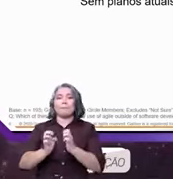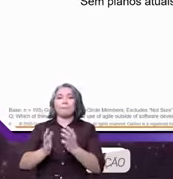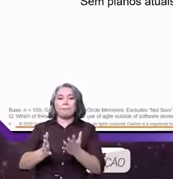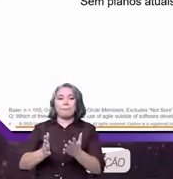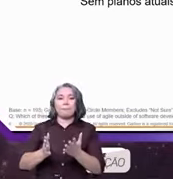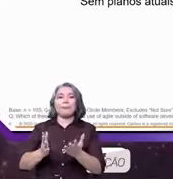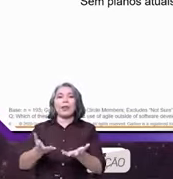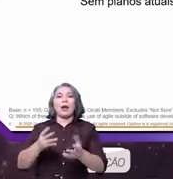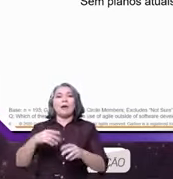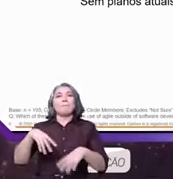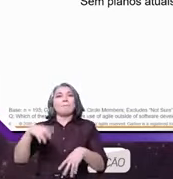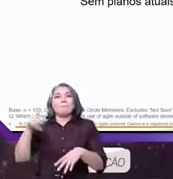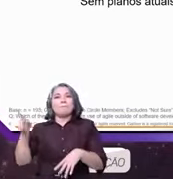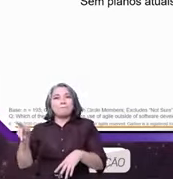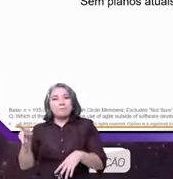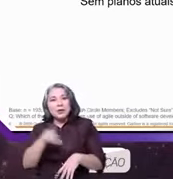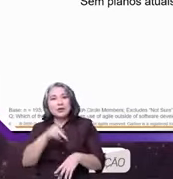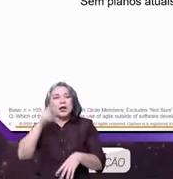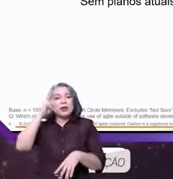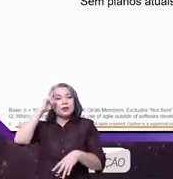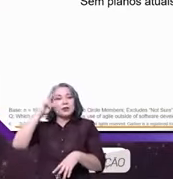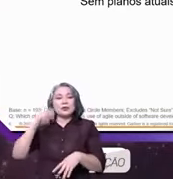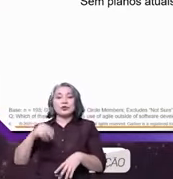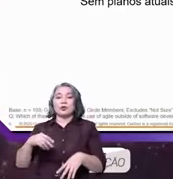presidentes de empresas públicas